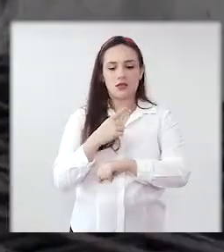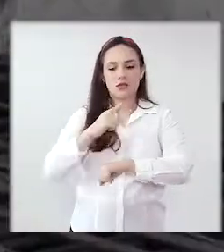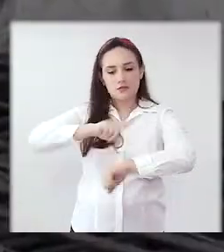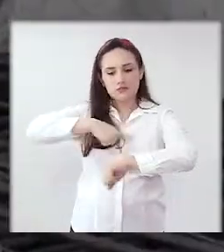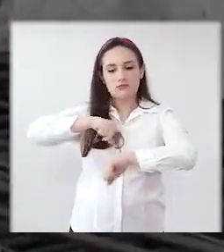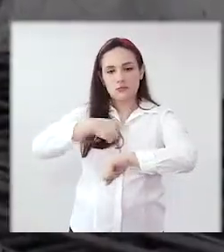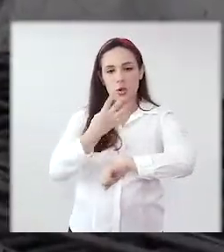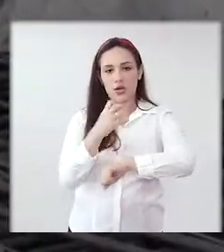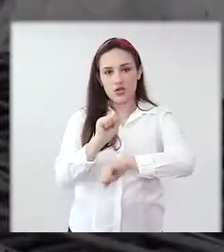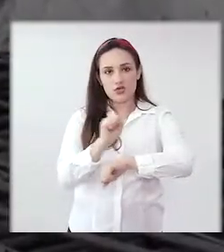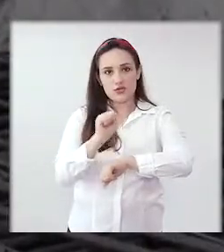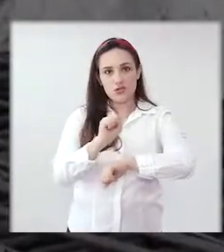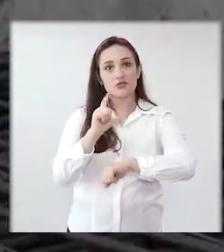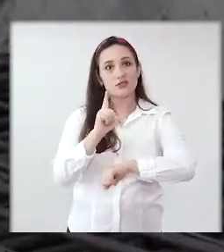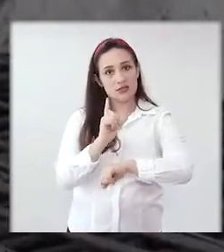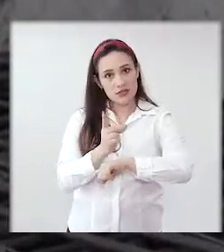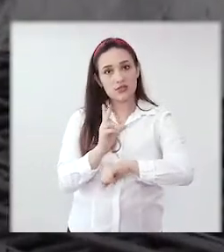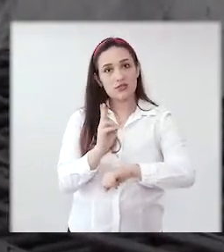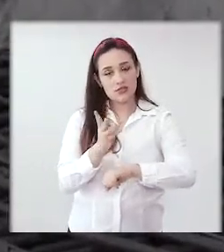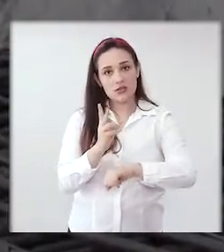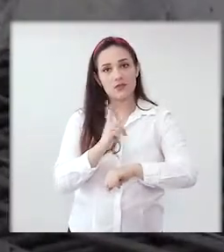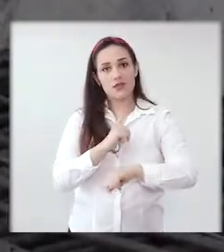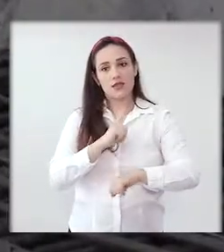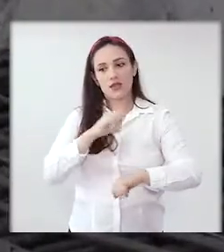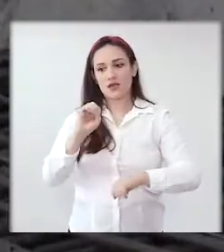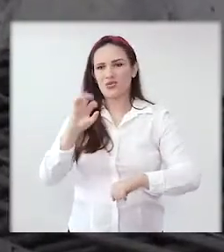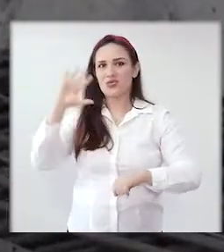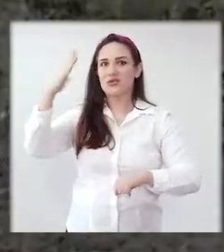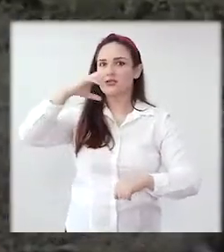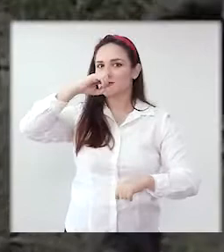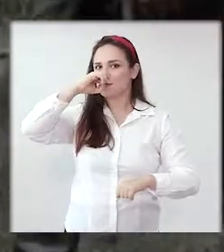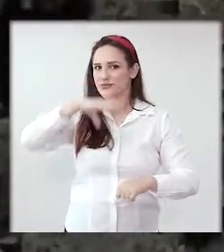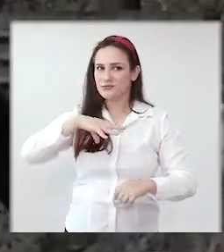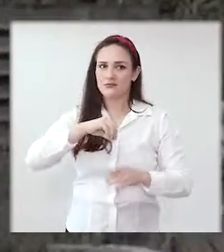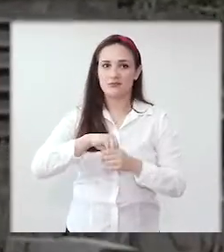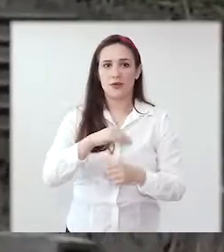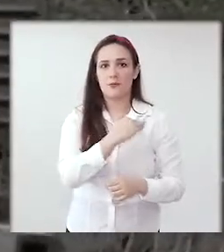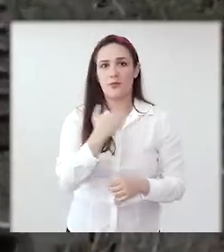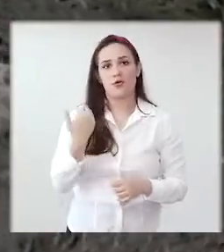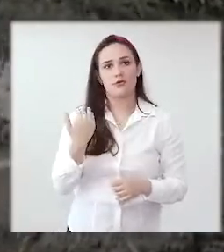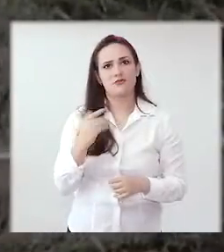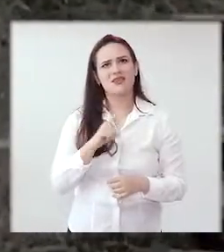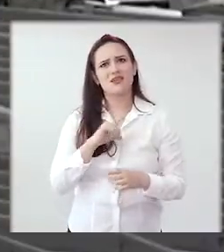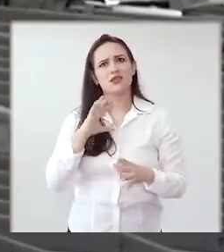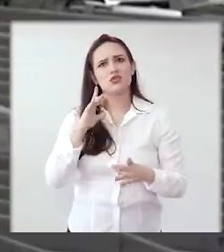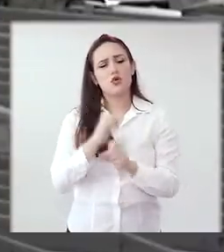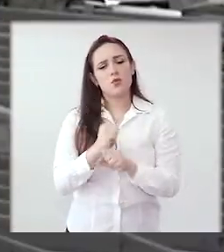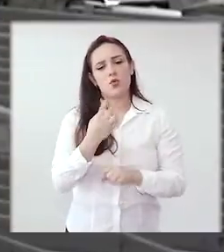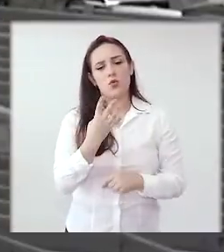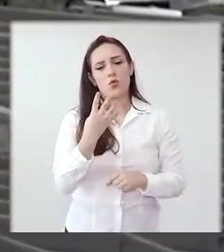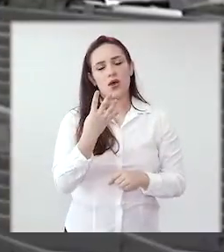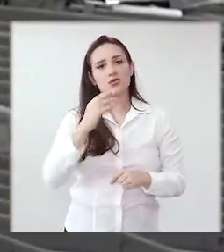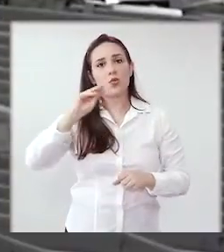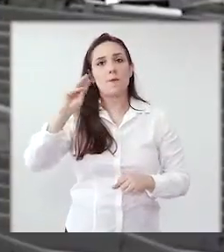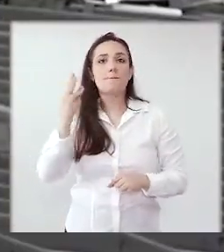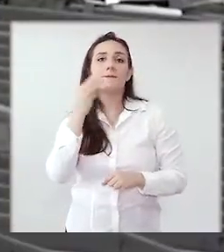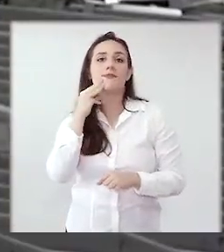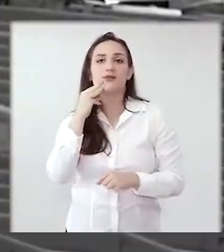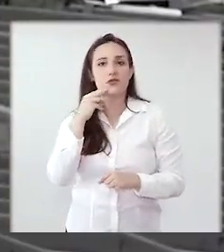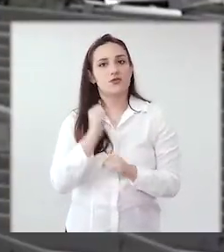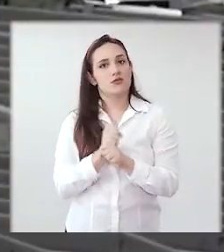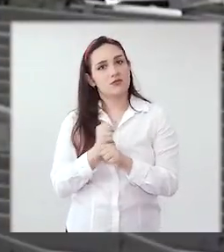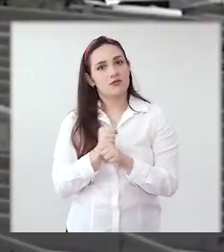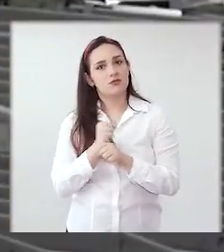é registrado um acidente no Brasil. São mais de 4 milhões de registros por ano, com uma morte a